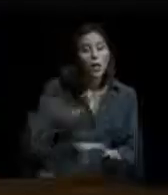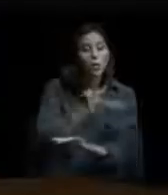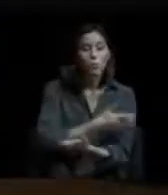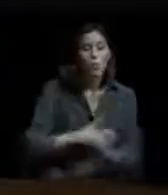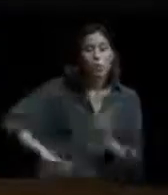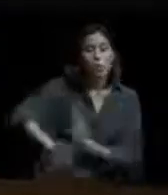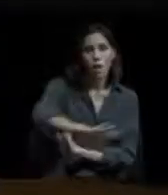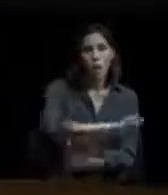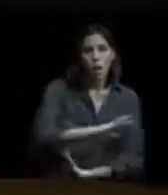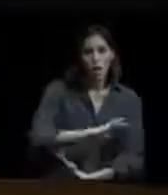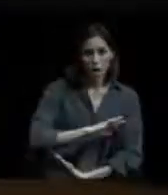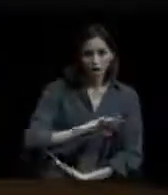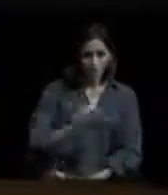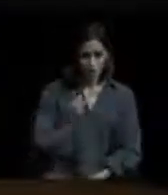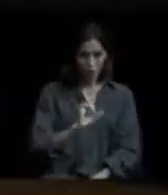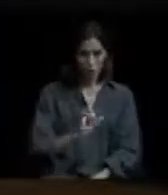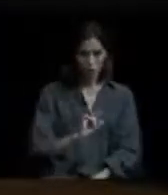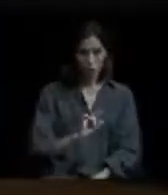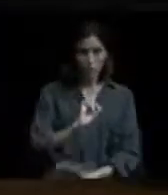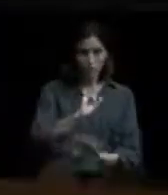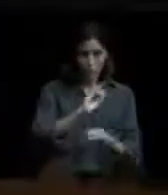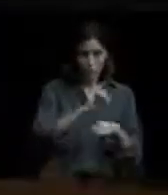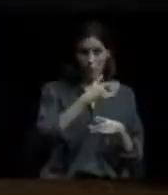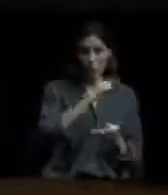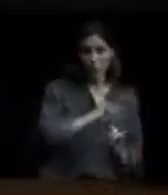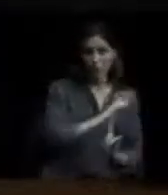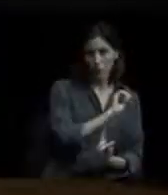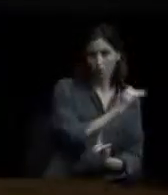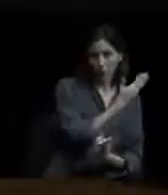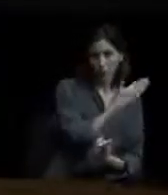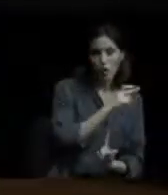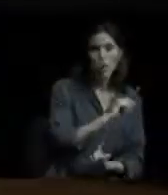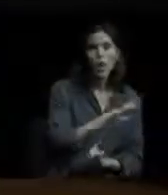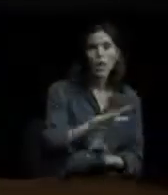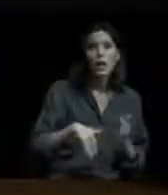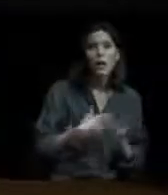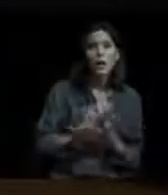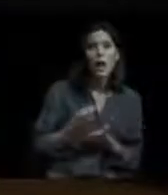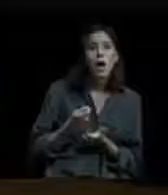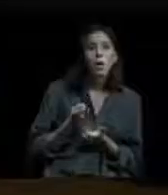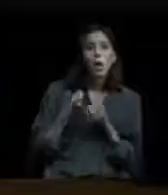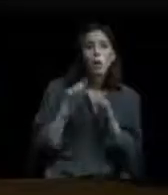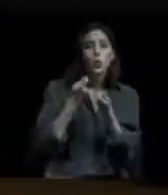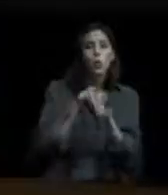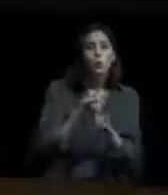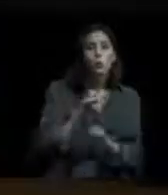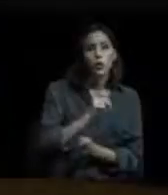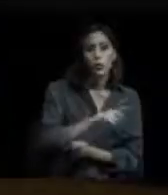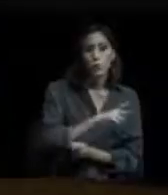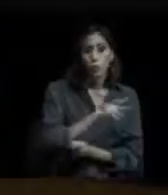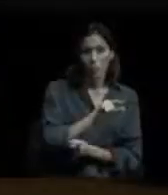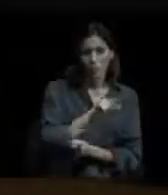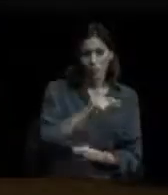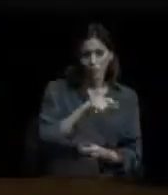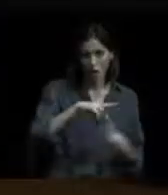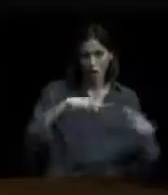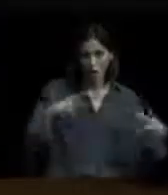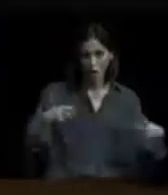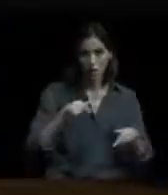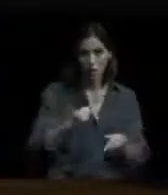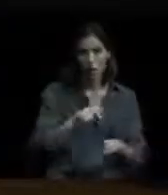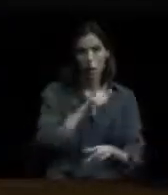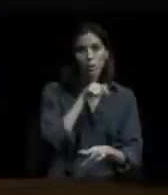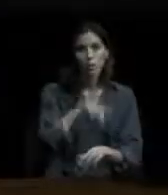área metropolitana. No primeiro ano, a ANA ainda remeteu uma contribuição para a Câmara, tendo depois sofrido um revés quando a Comissão Europeia divulgou um parecer